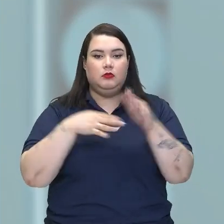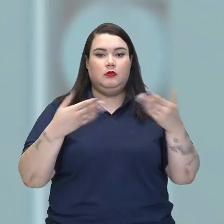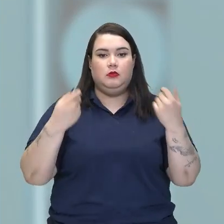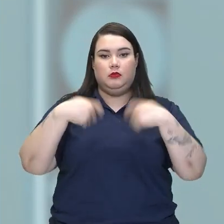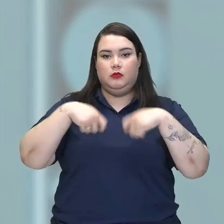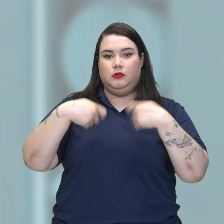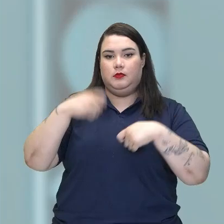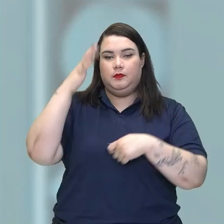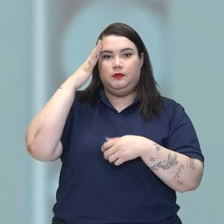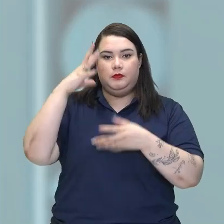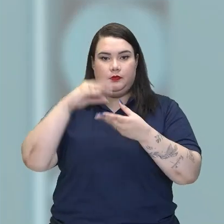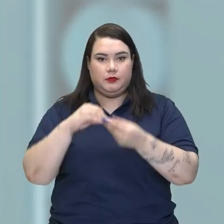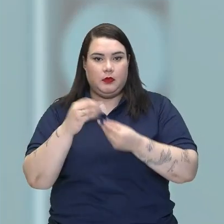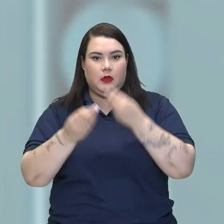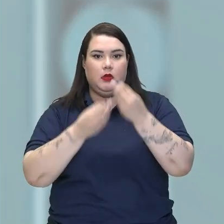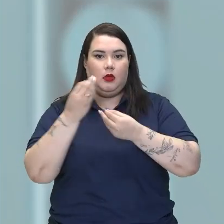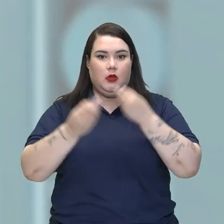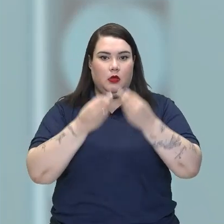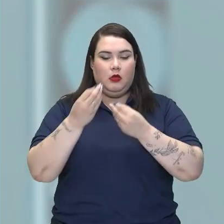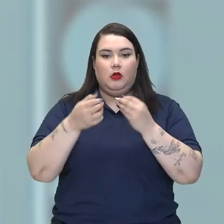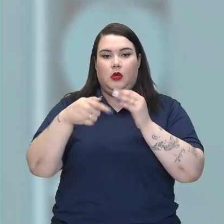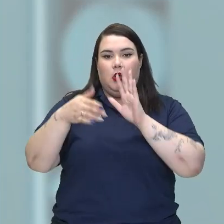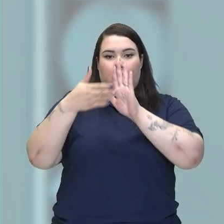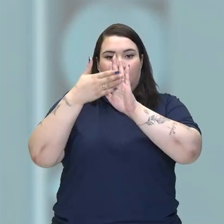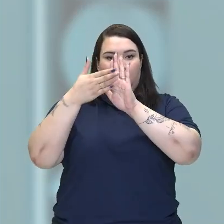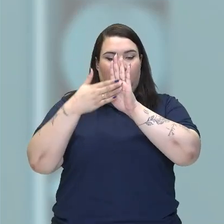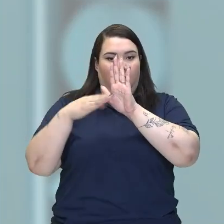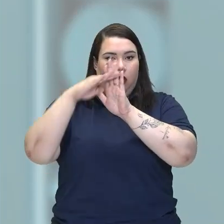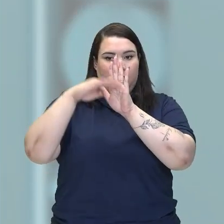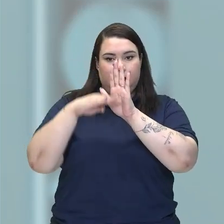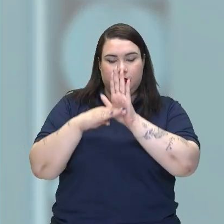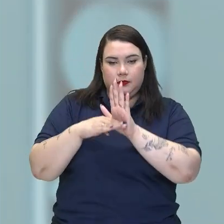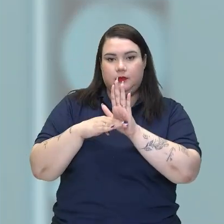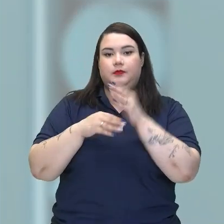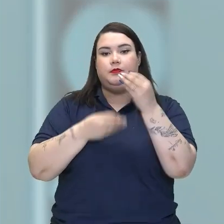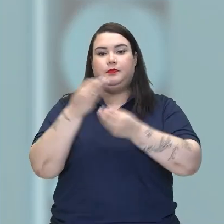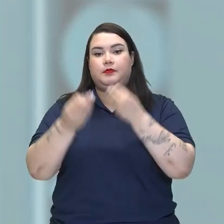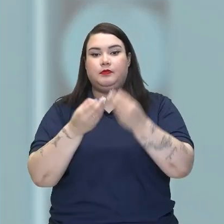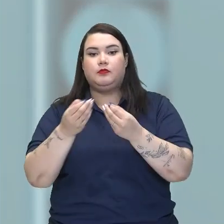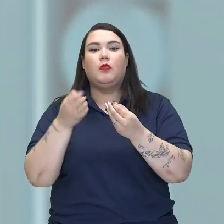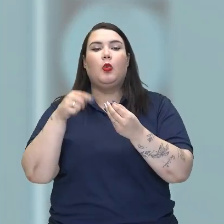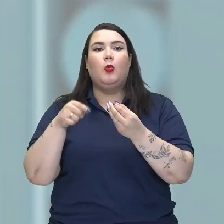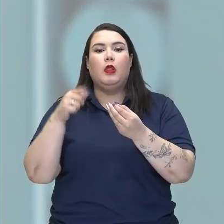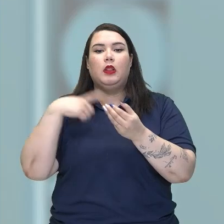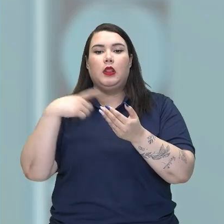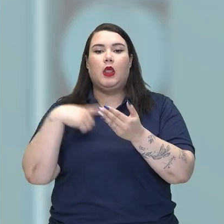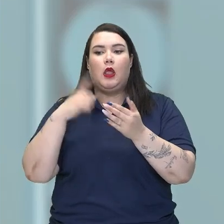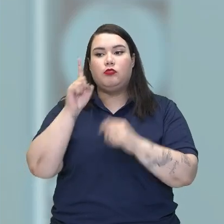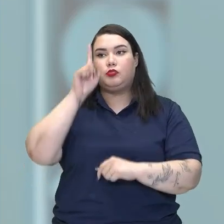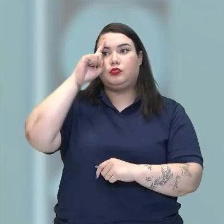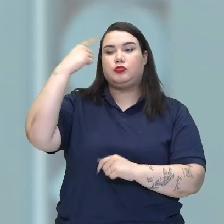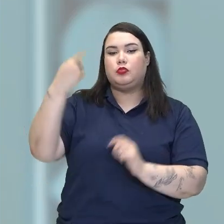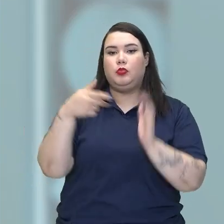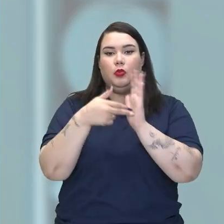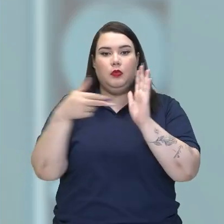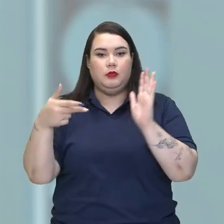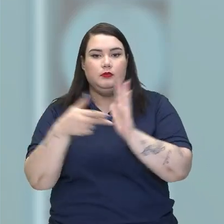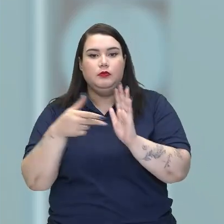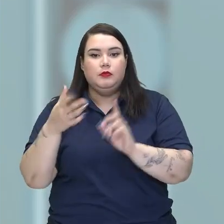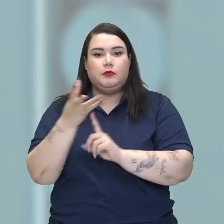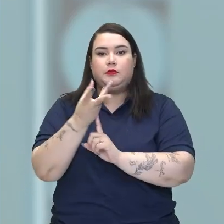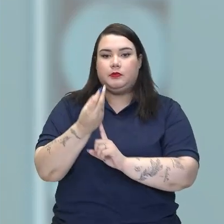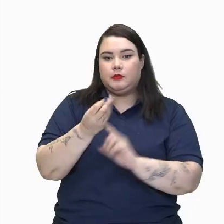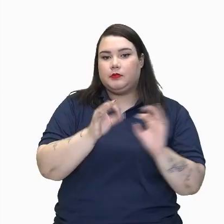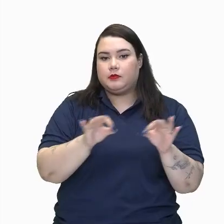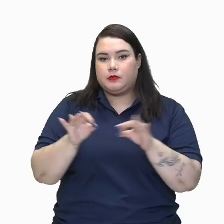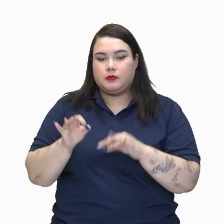entender em que cada um difere. Todos eles, obviamente, buscando um único objetivo, que é essa inovação nas artes. Na sequência,